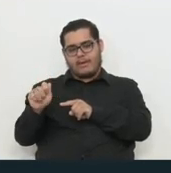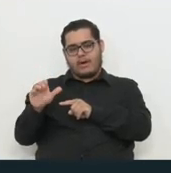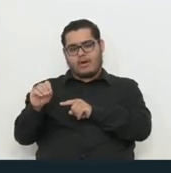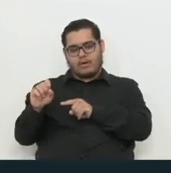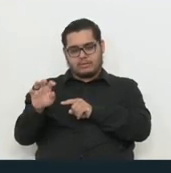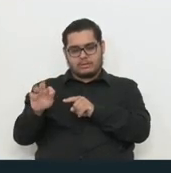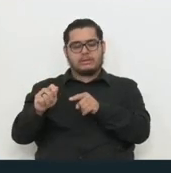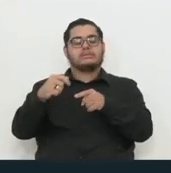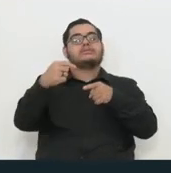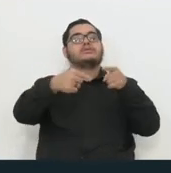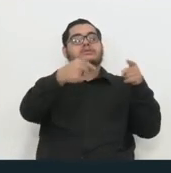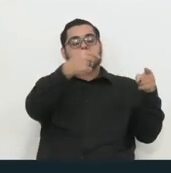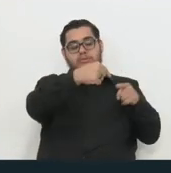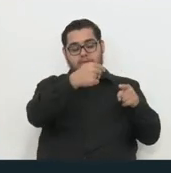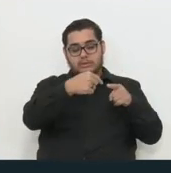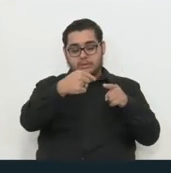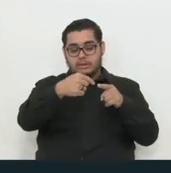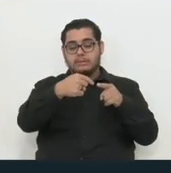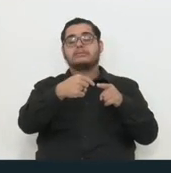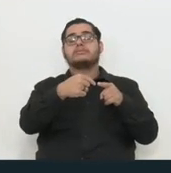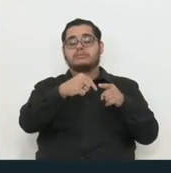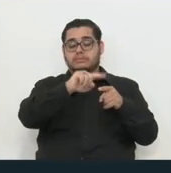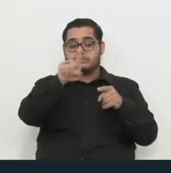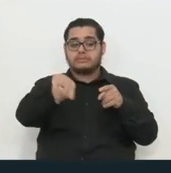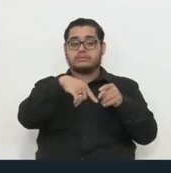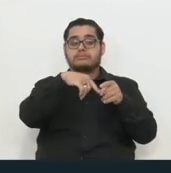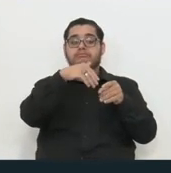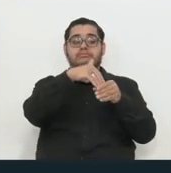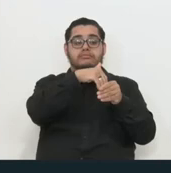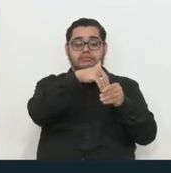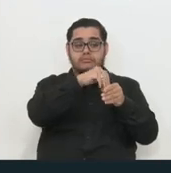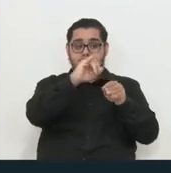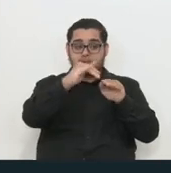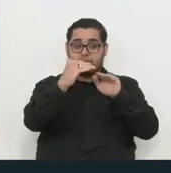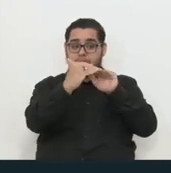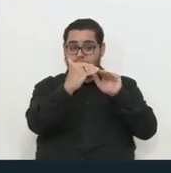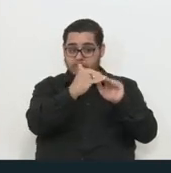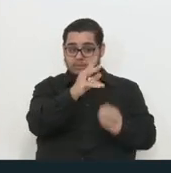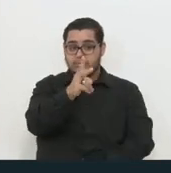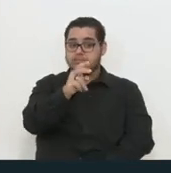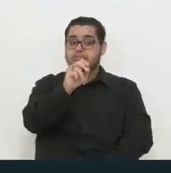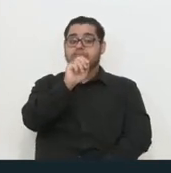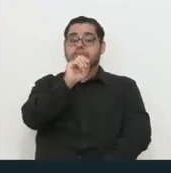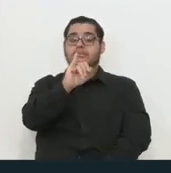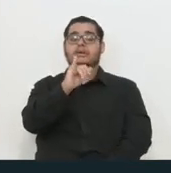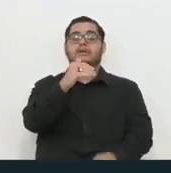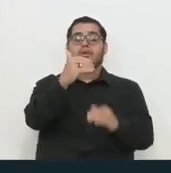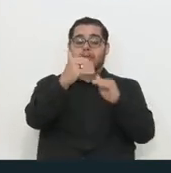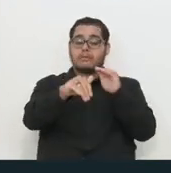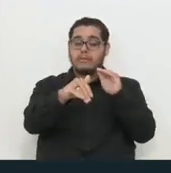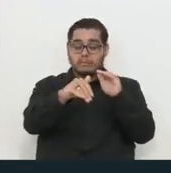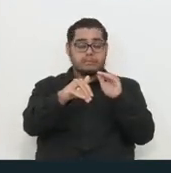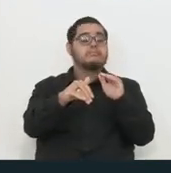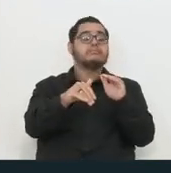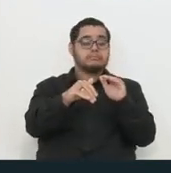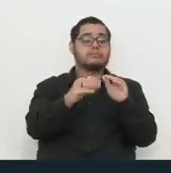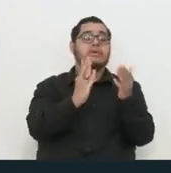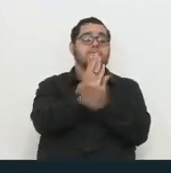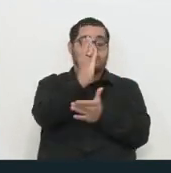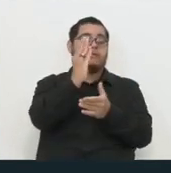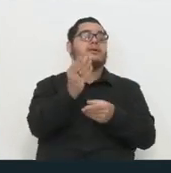em votação os vereadores favoráveis Como estão os contratos se manifestem encerrado a votação aprovado em camiseta